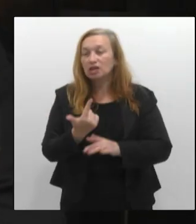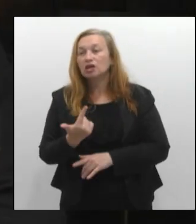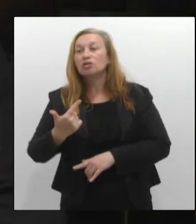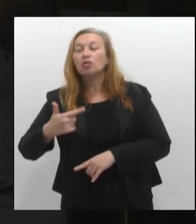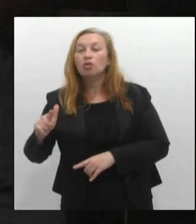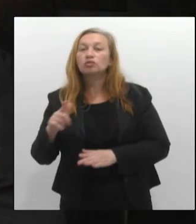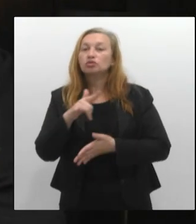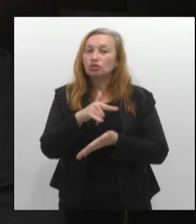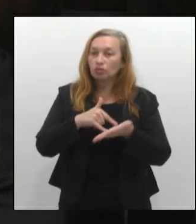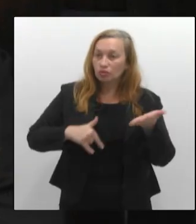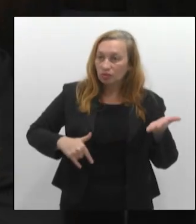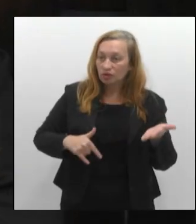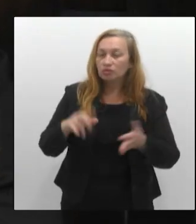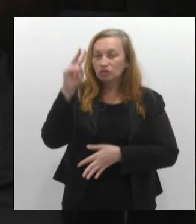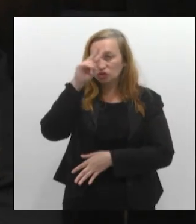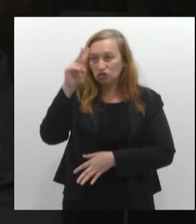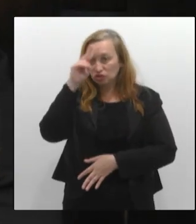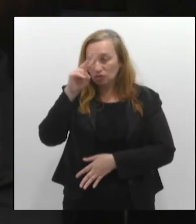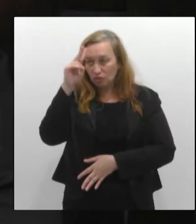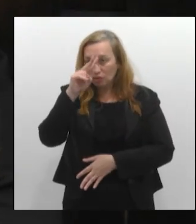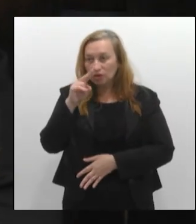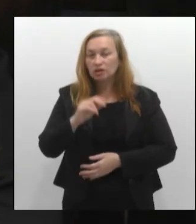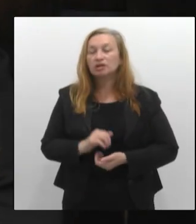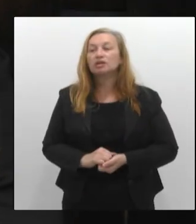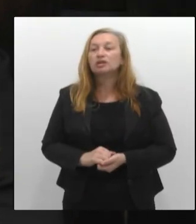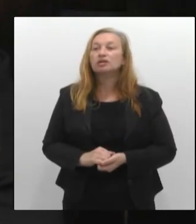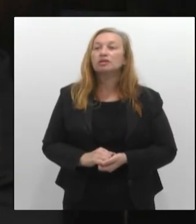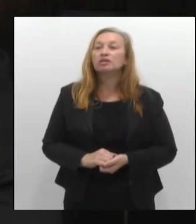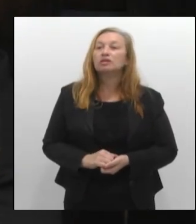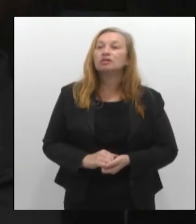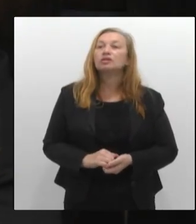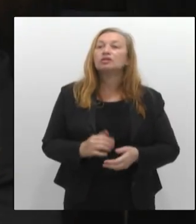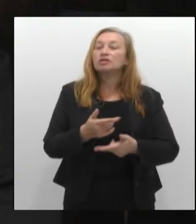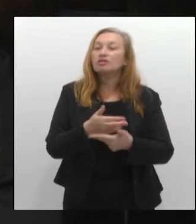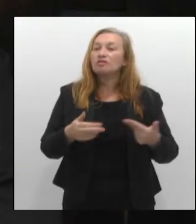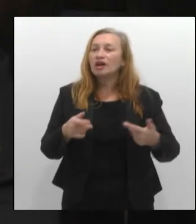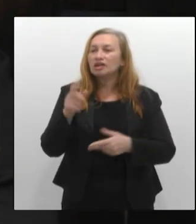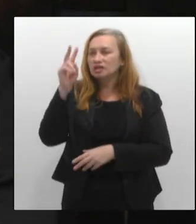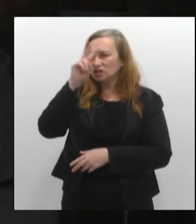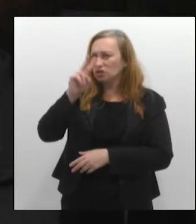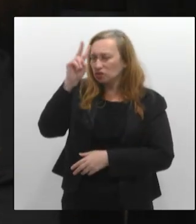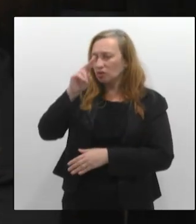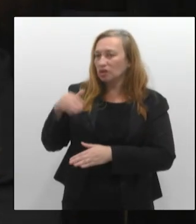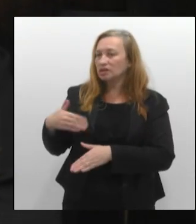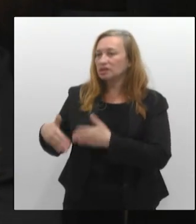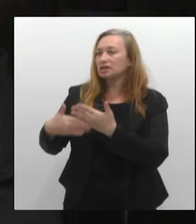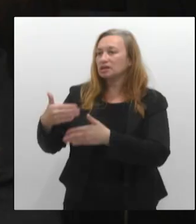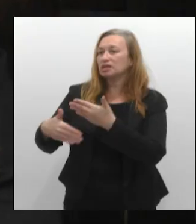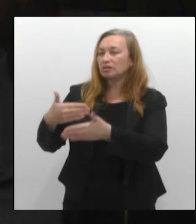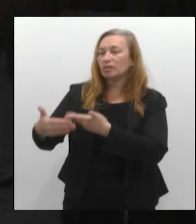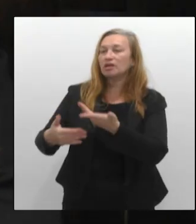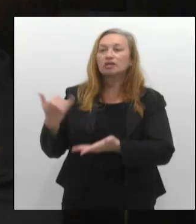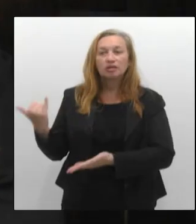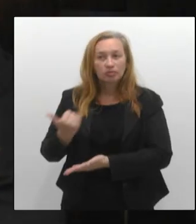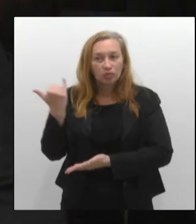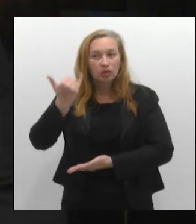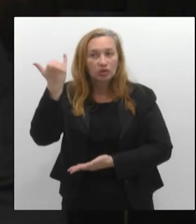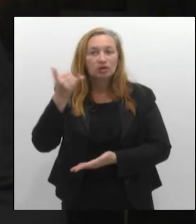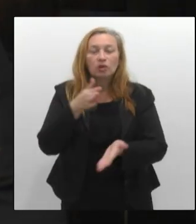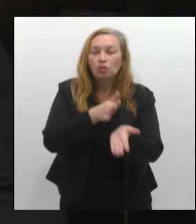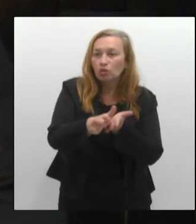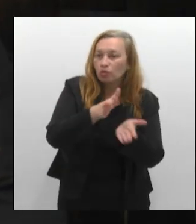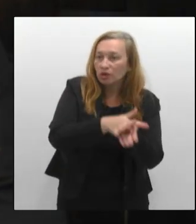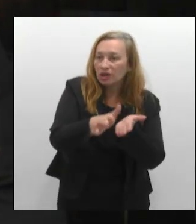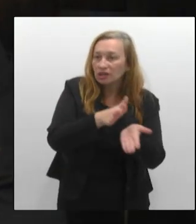outros documentos históricos da nossa vida eclesial, assim como muitas histórias dessa caminhada importante,